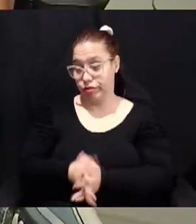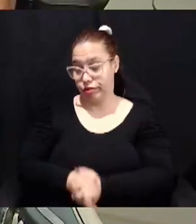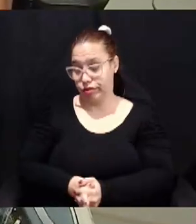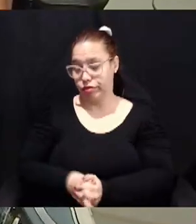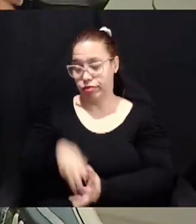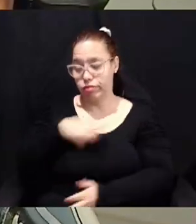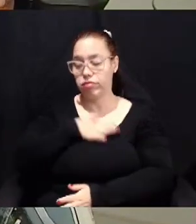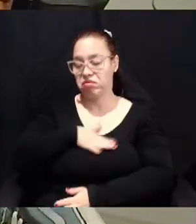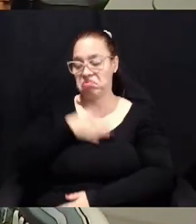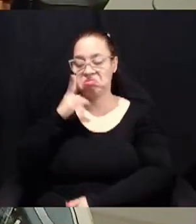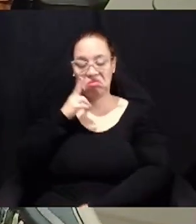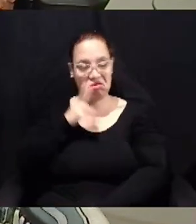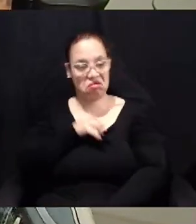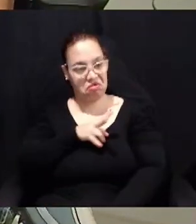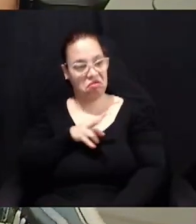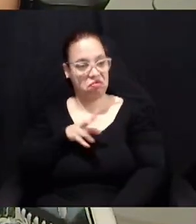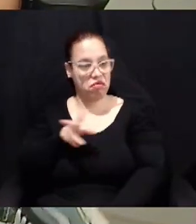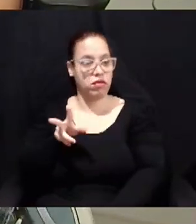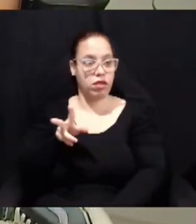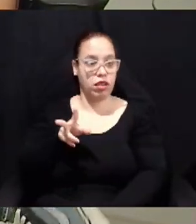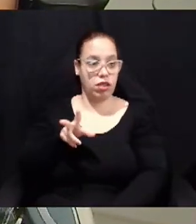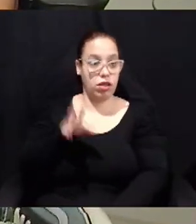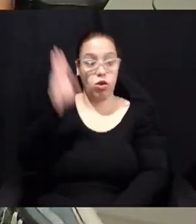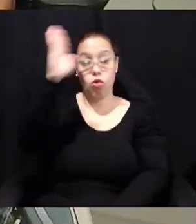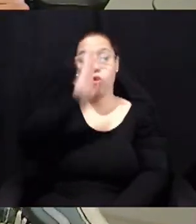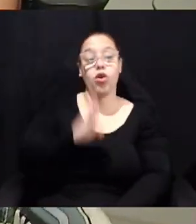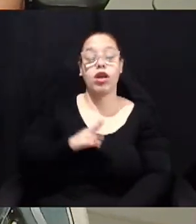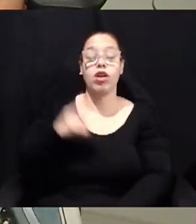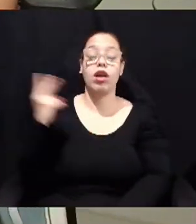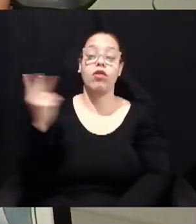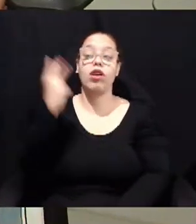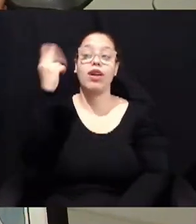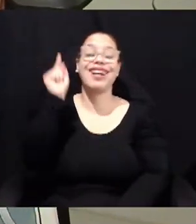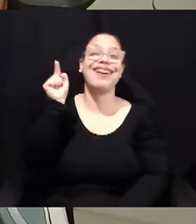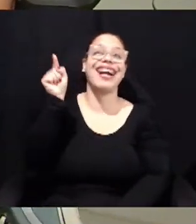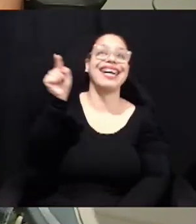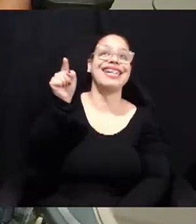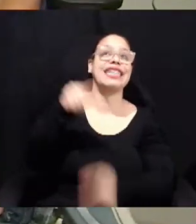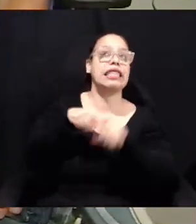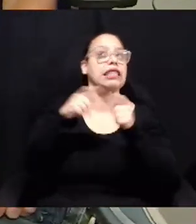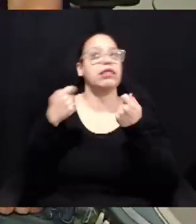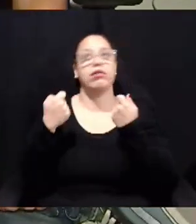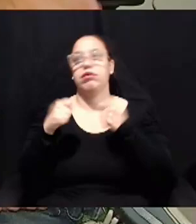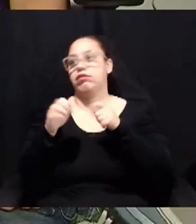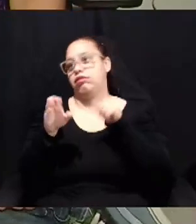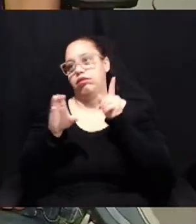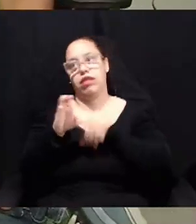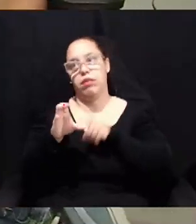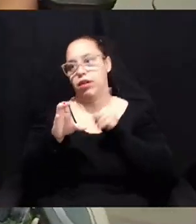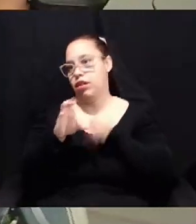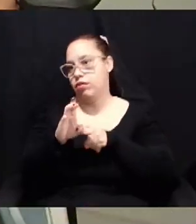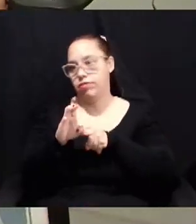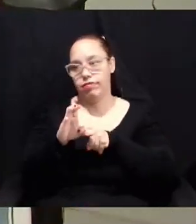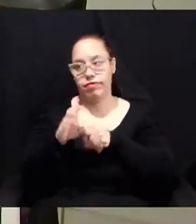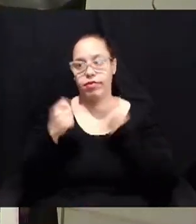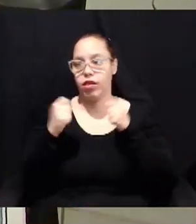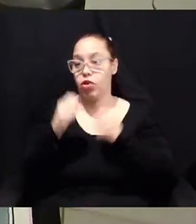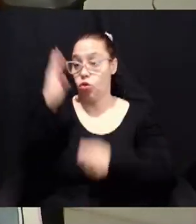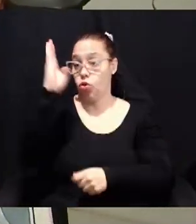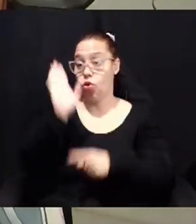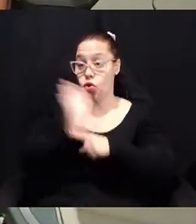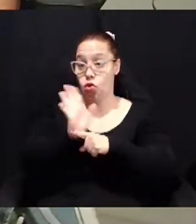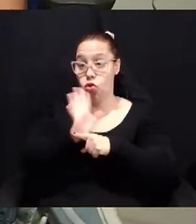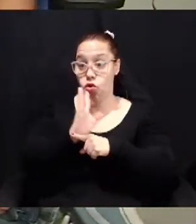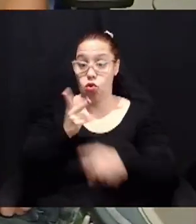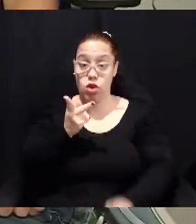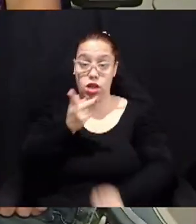que o nacional é valorizado lá fora, né? Mas a gente não precisa depender disso. A gente não precisa que um filme brasileiro ganhe um Oscar para